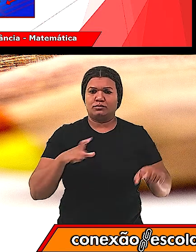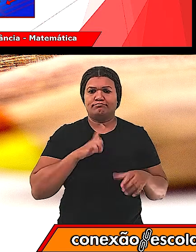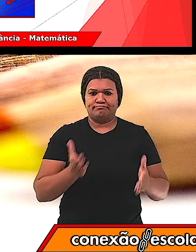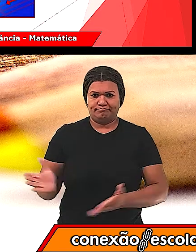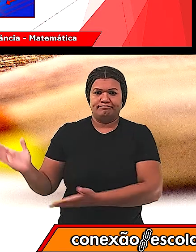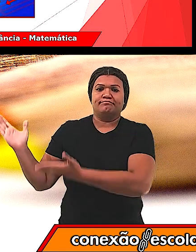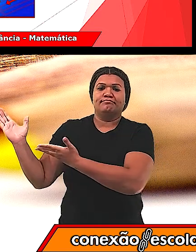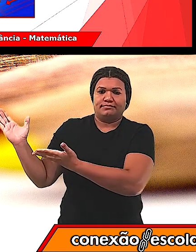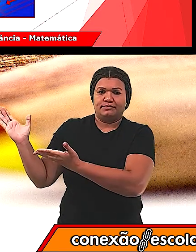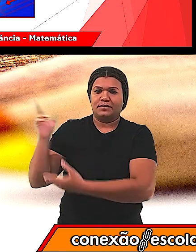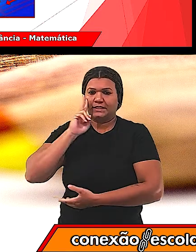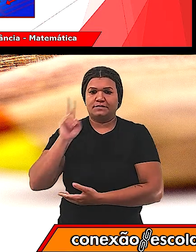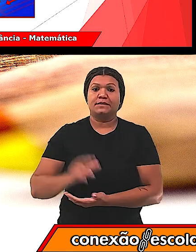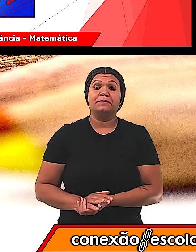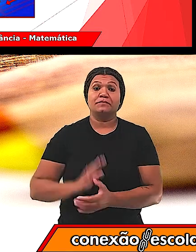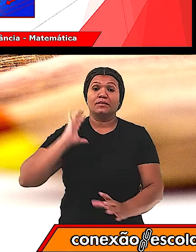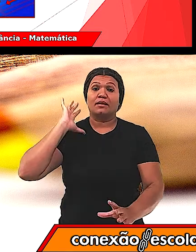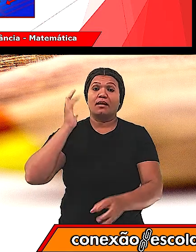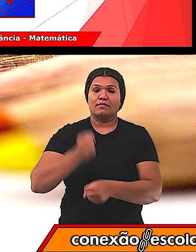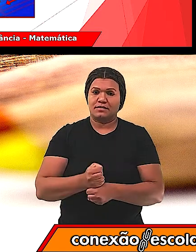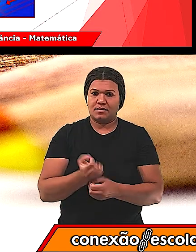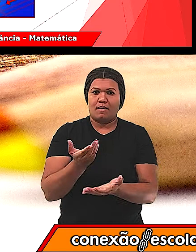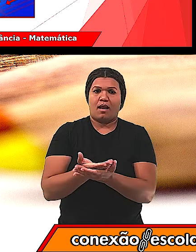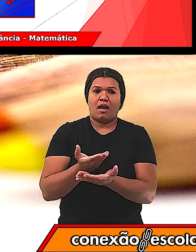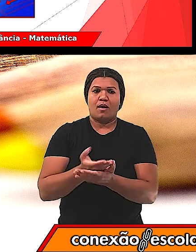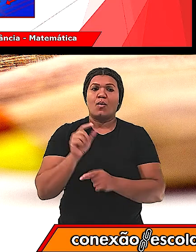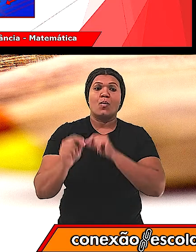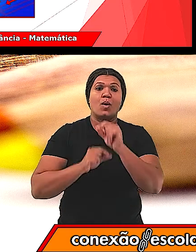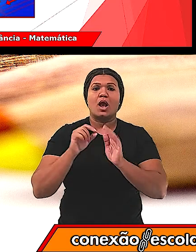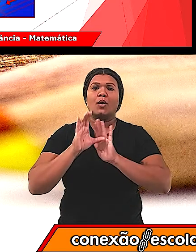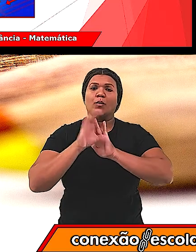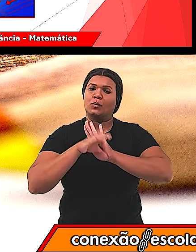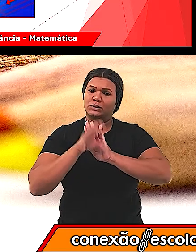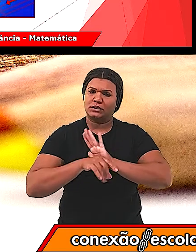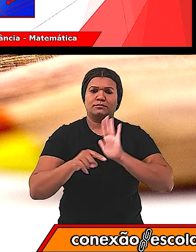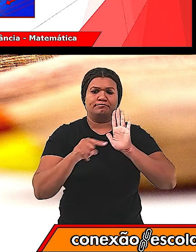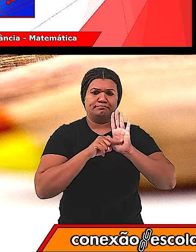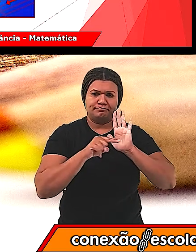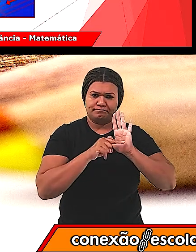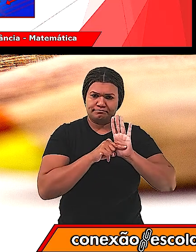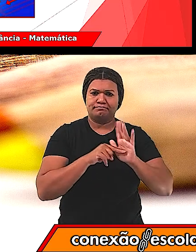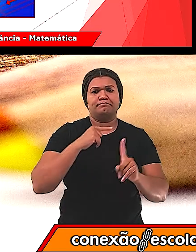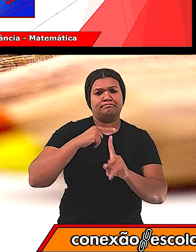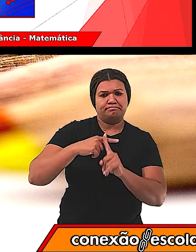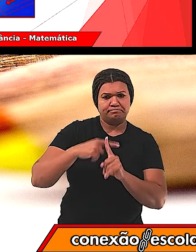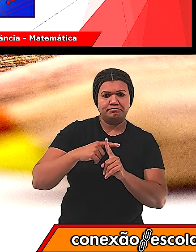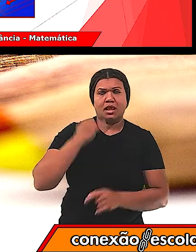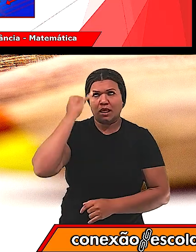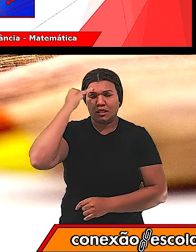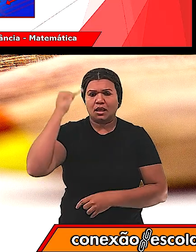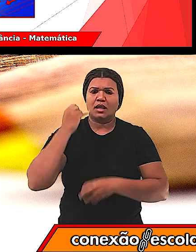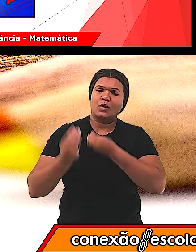estão aparecendo. A nossa revisão da aula foi conceitos de adição e subtração e ideias de